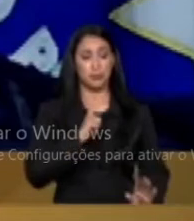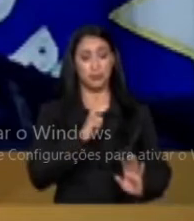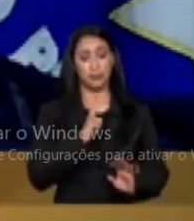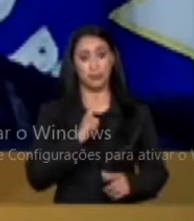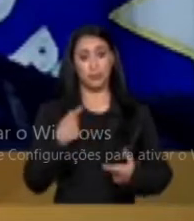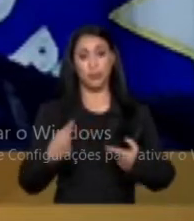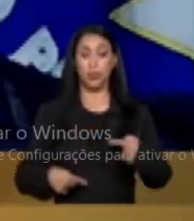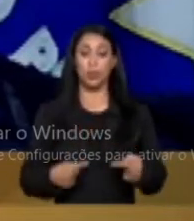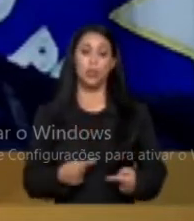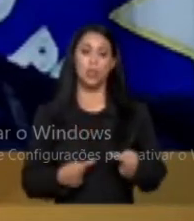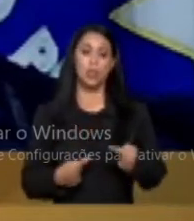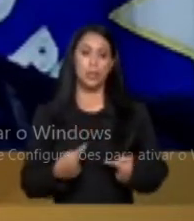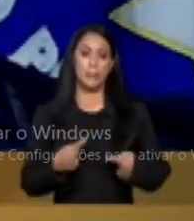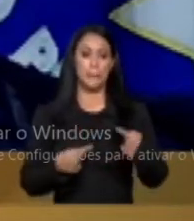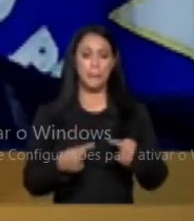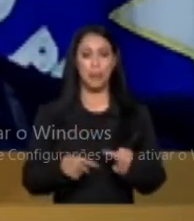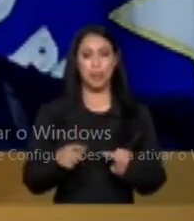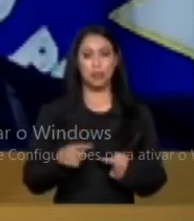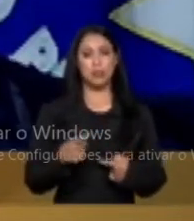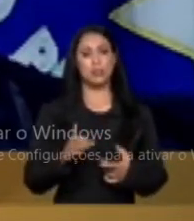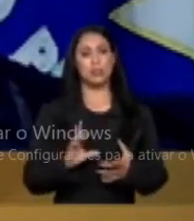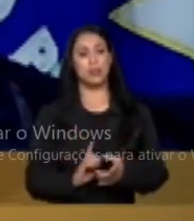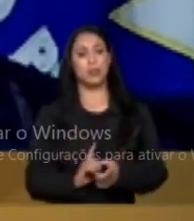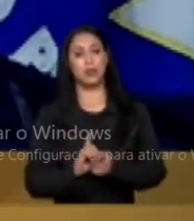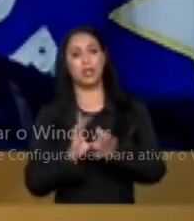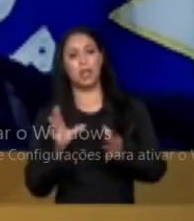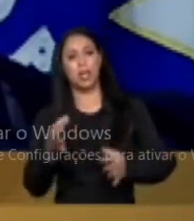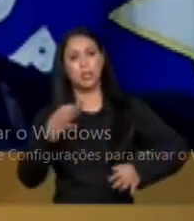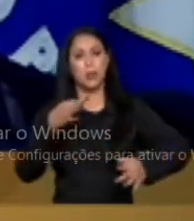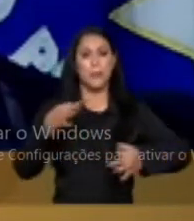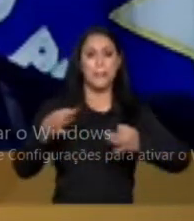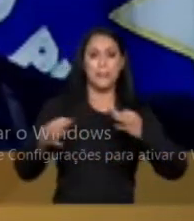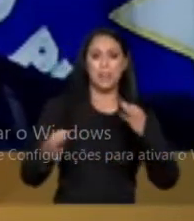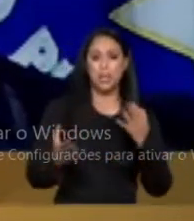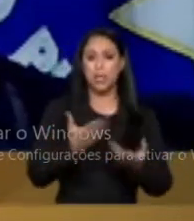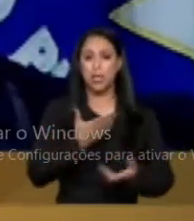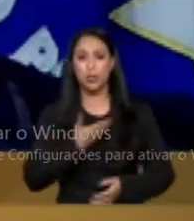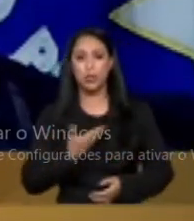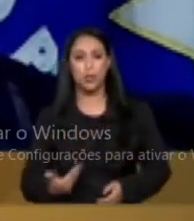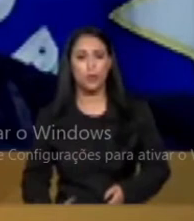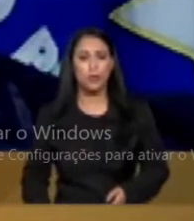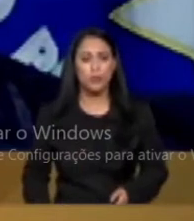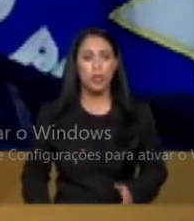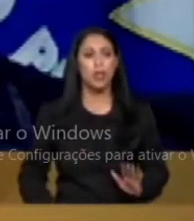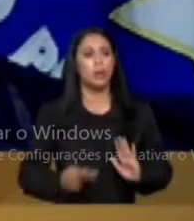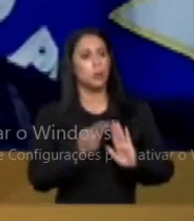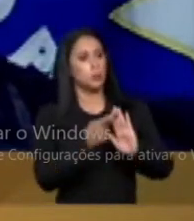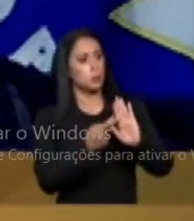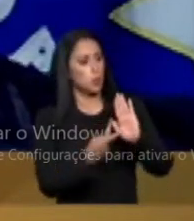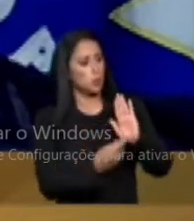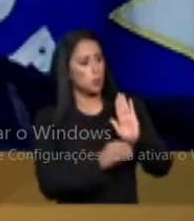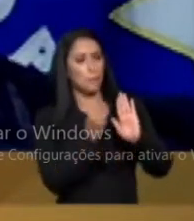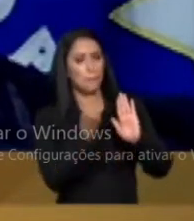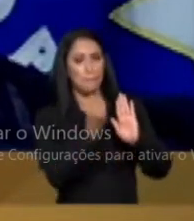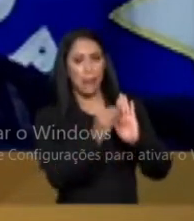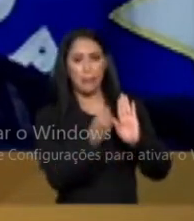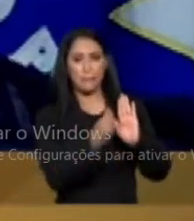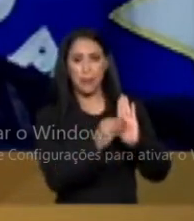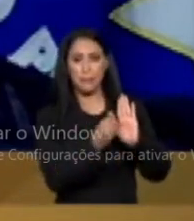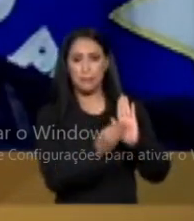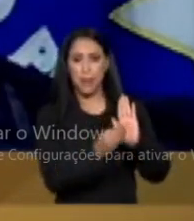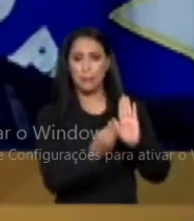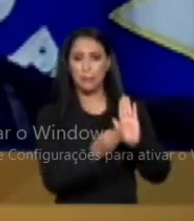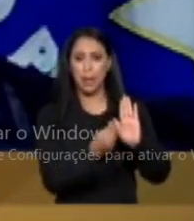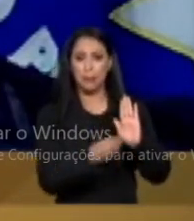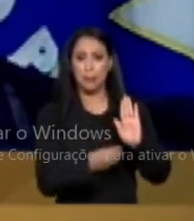pelo debate das ideias democráticas, pelas ideias de governo, pelos projetos que